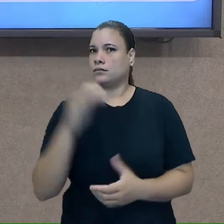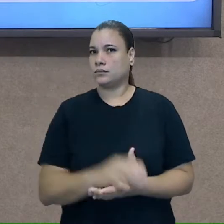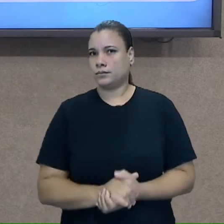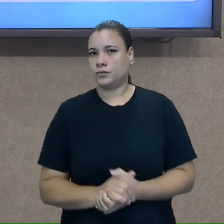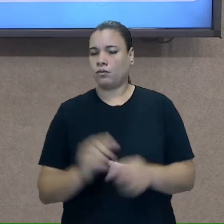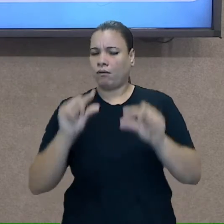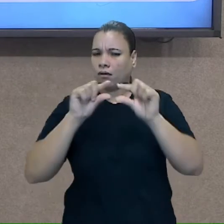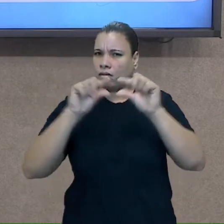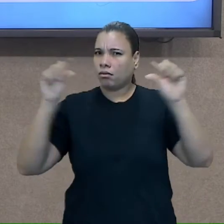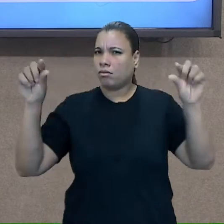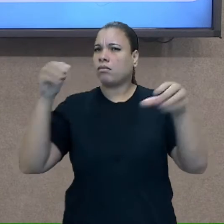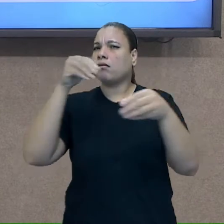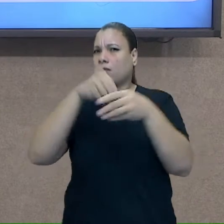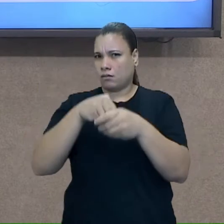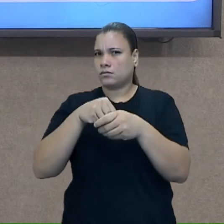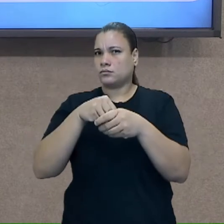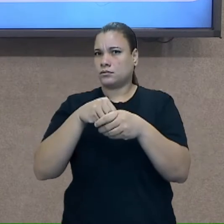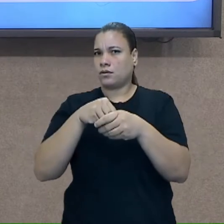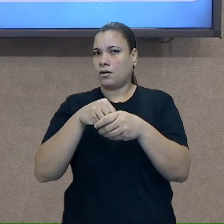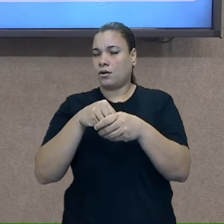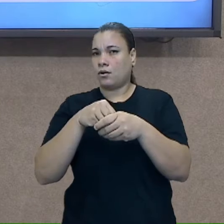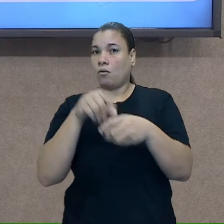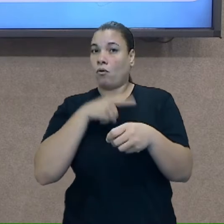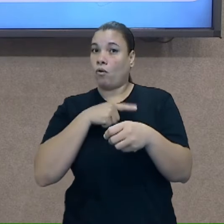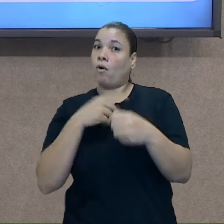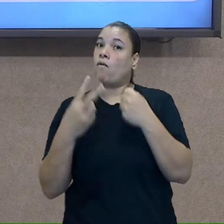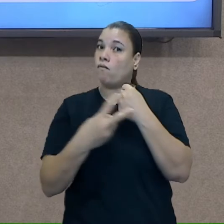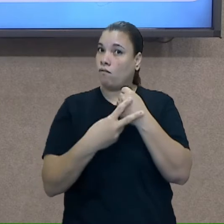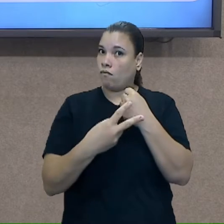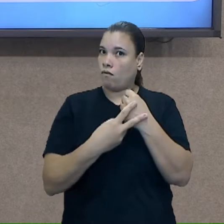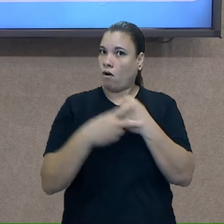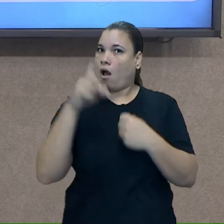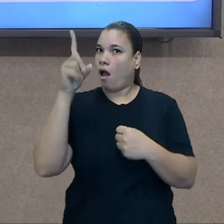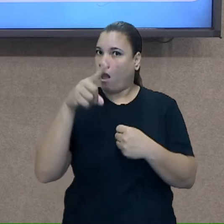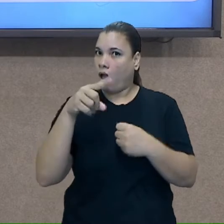da oração, que possui esse verbo, ela é dividida,